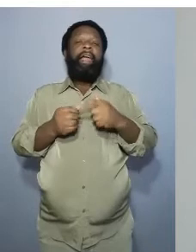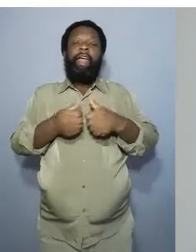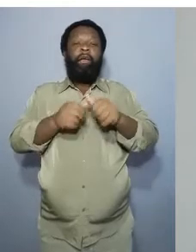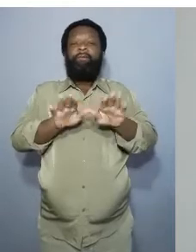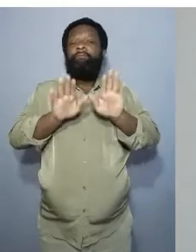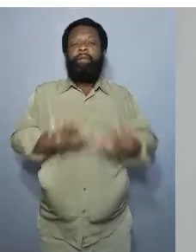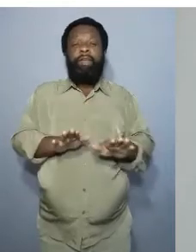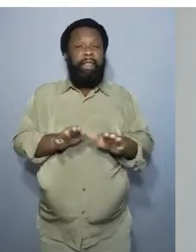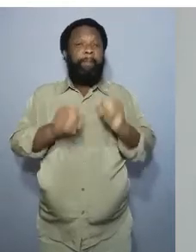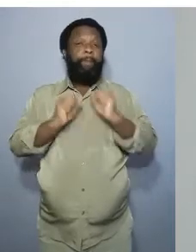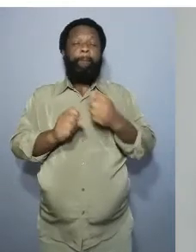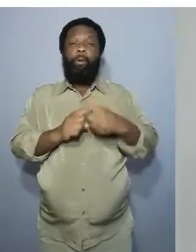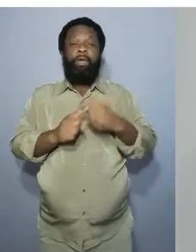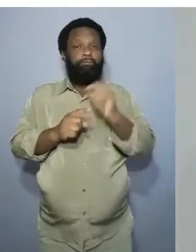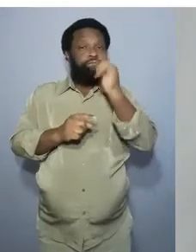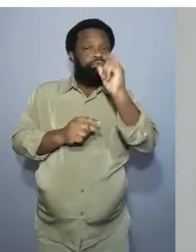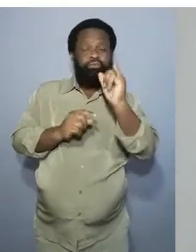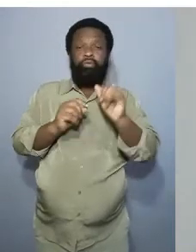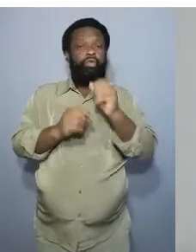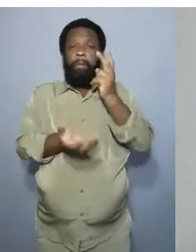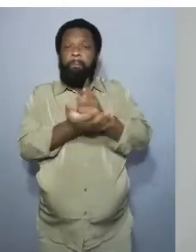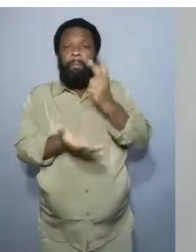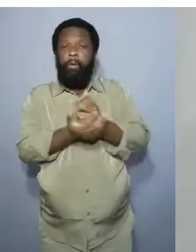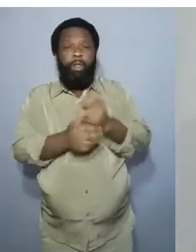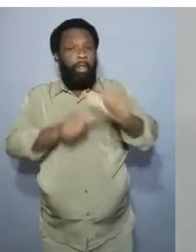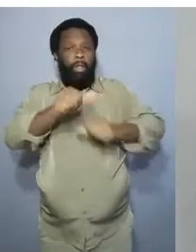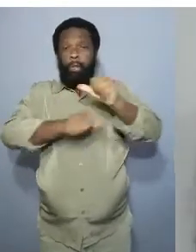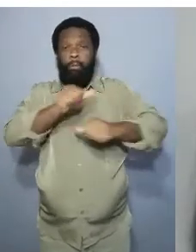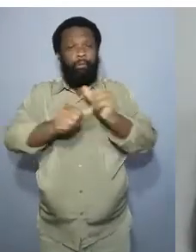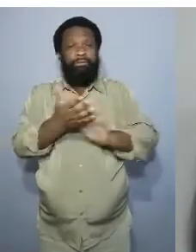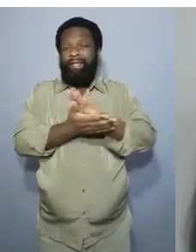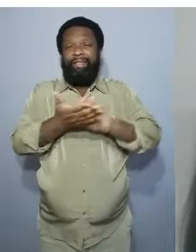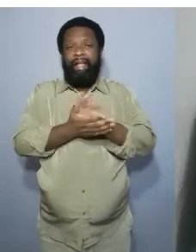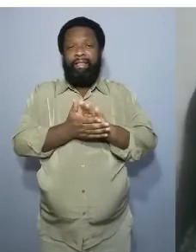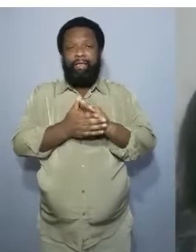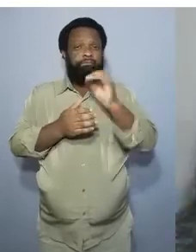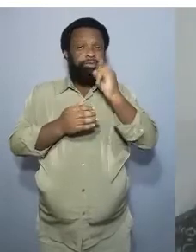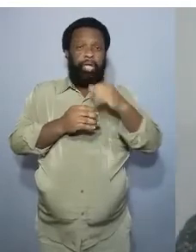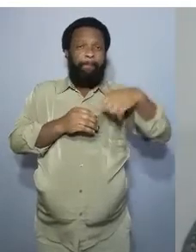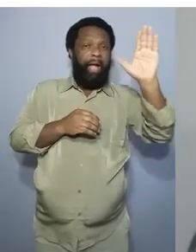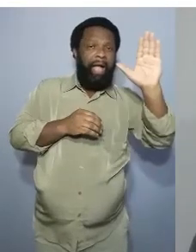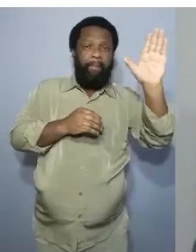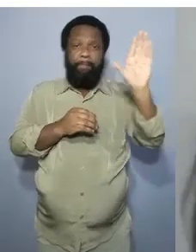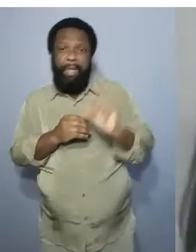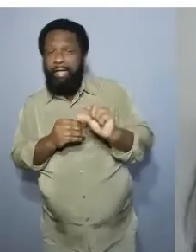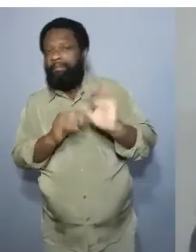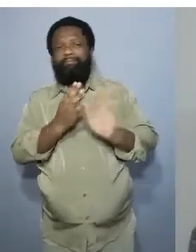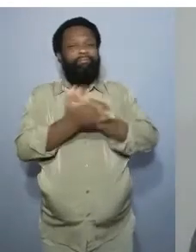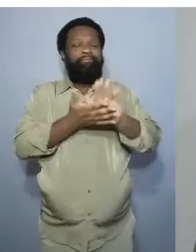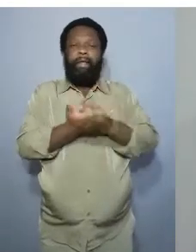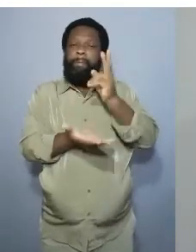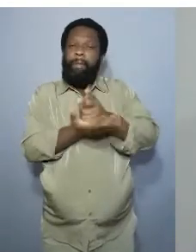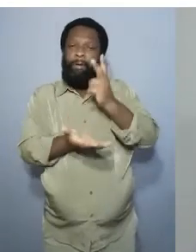como estados estacionários permitidos. Porque dentro dessas camadas eles não estão variando energia, não estão perdendo, não